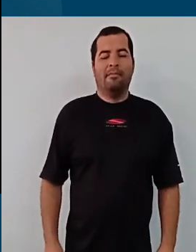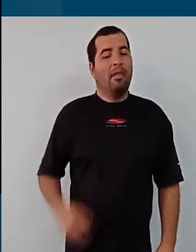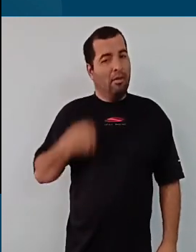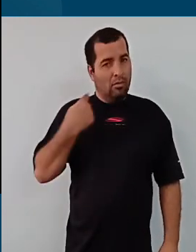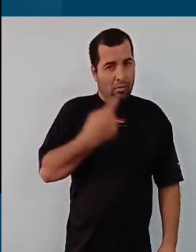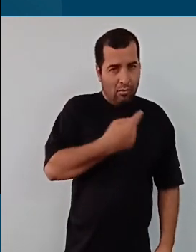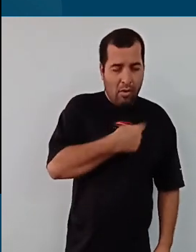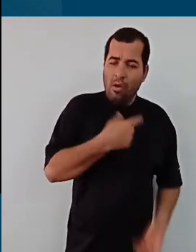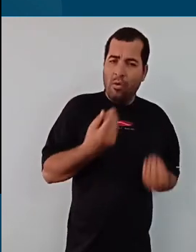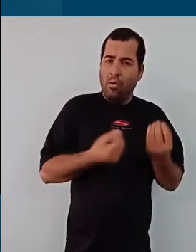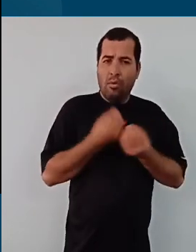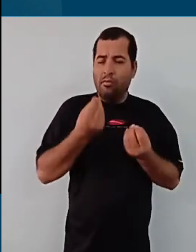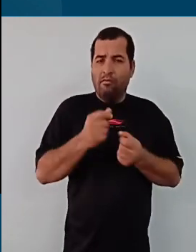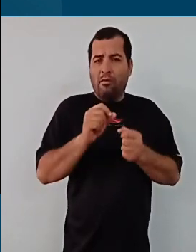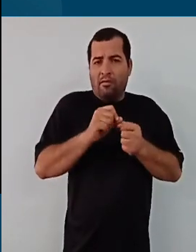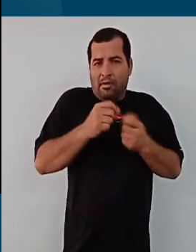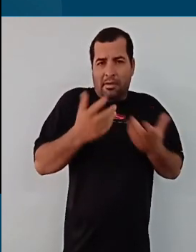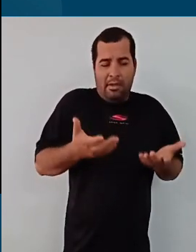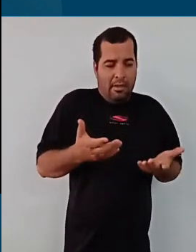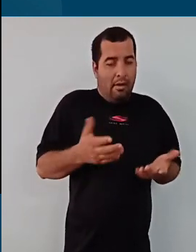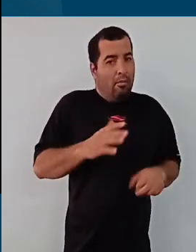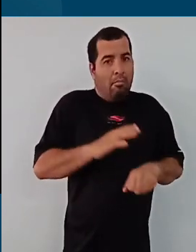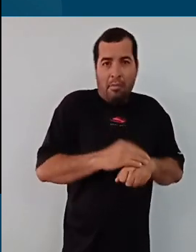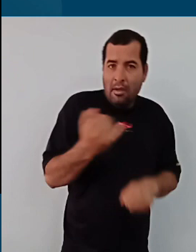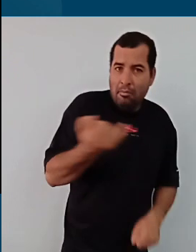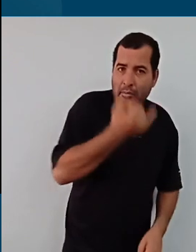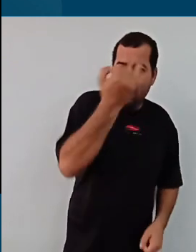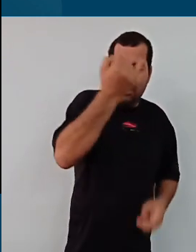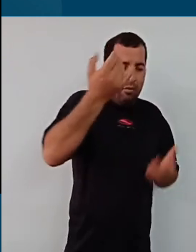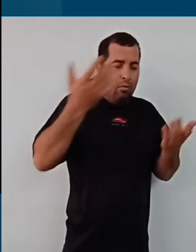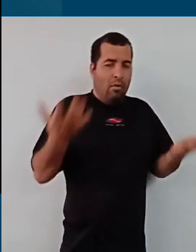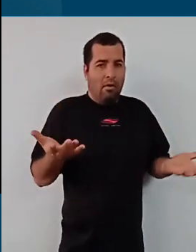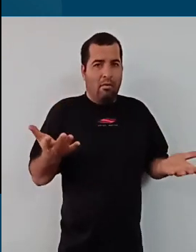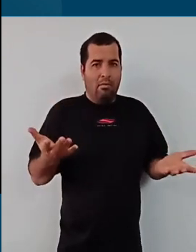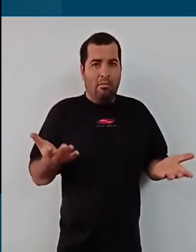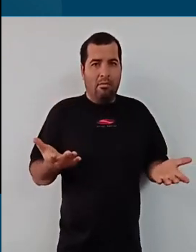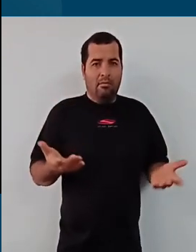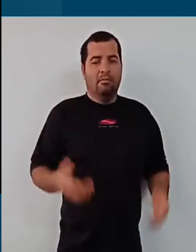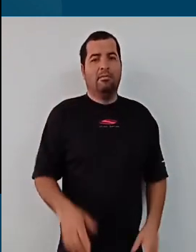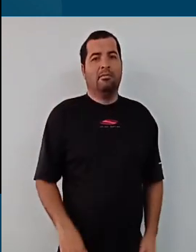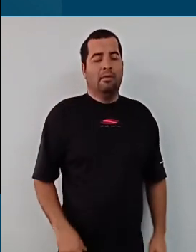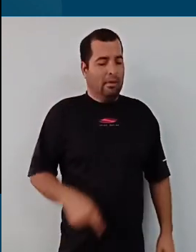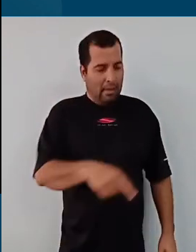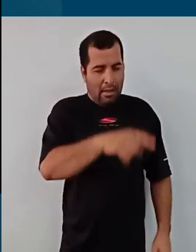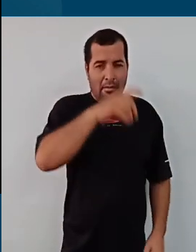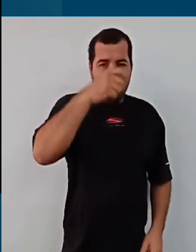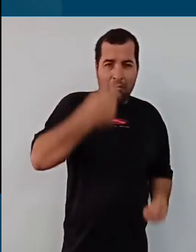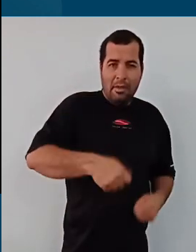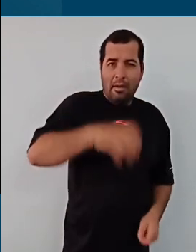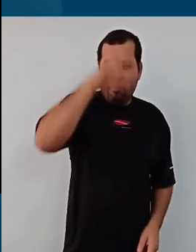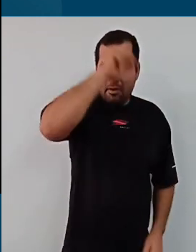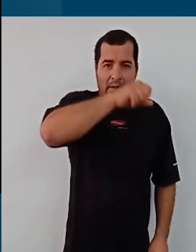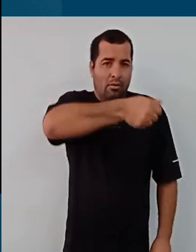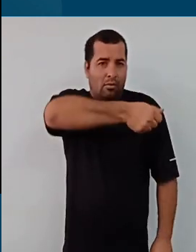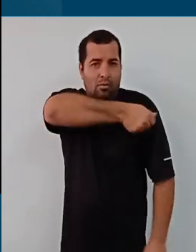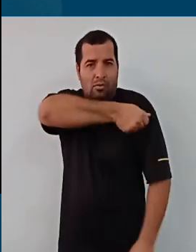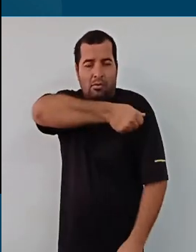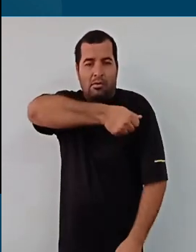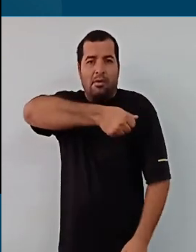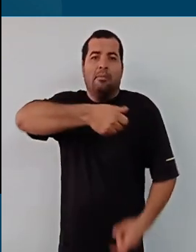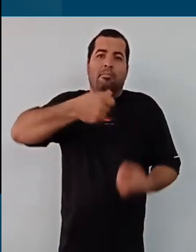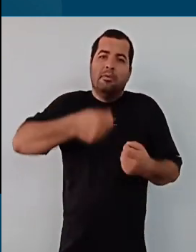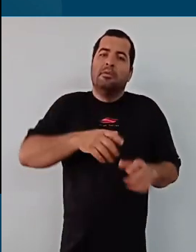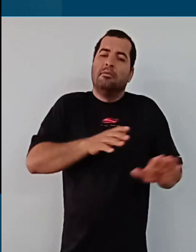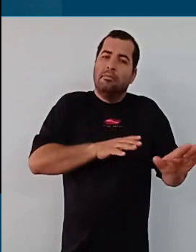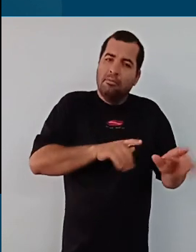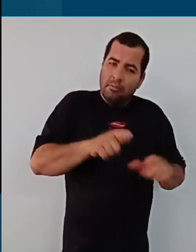Mas como é que, o que é essencial, o que é importante de álgebra que ele aprenda no 9º ano? Vamos trabalhar nessa